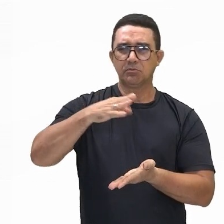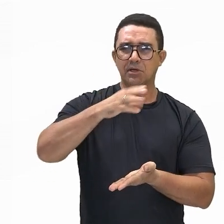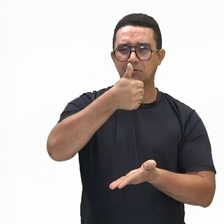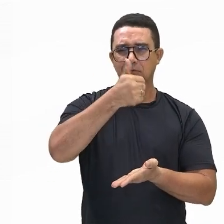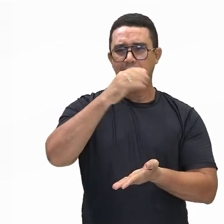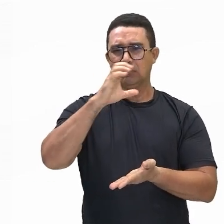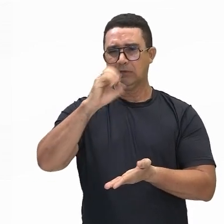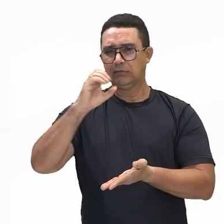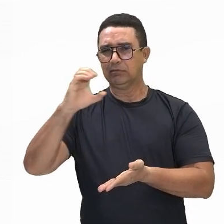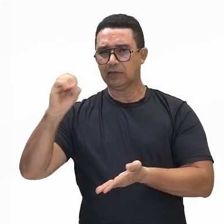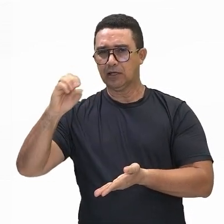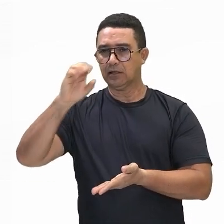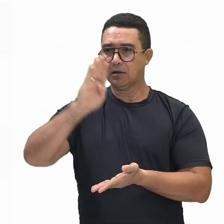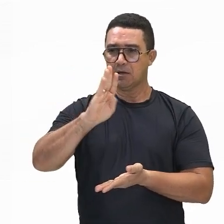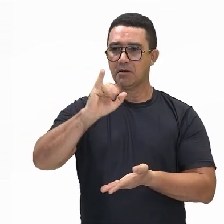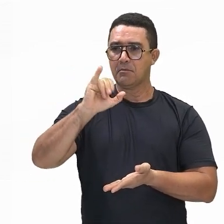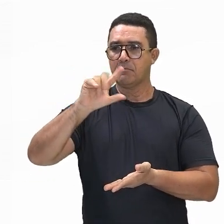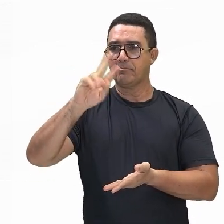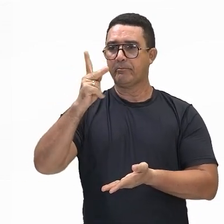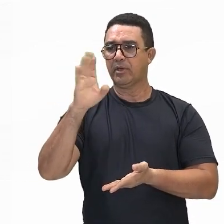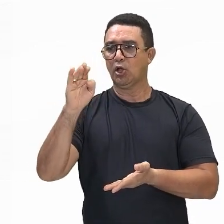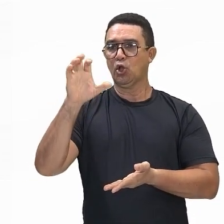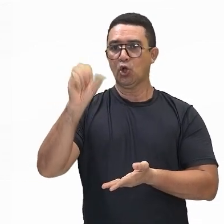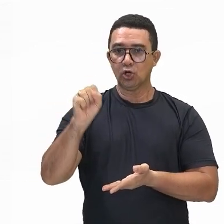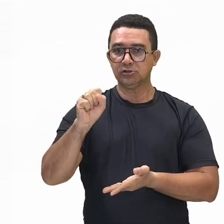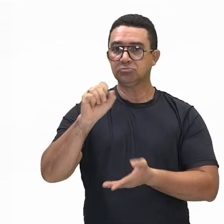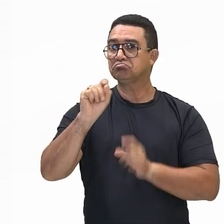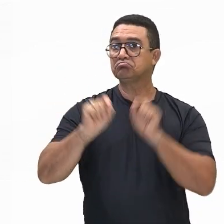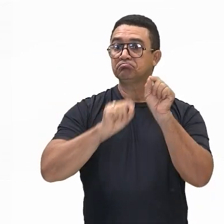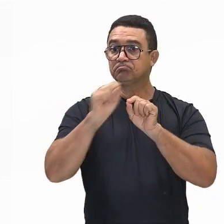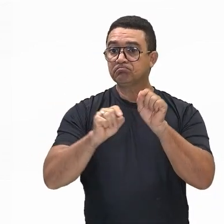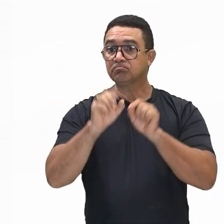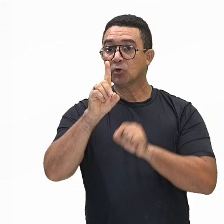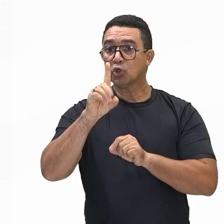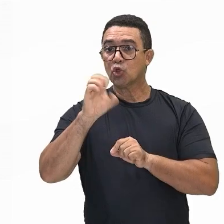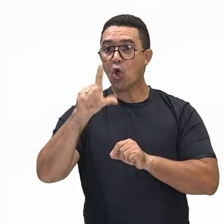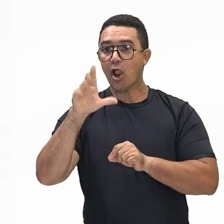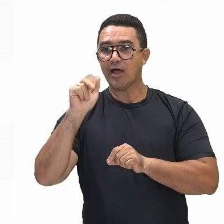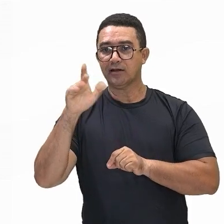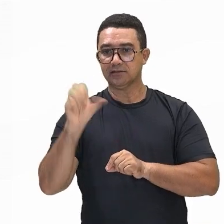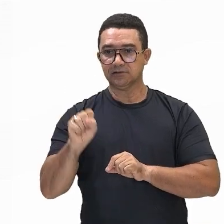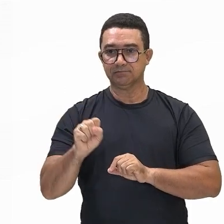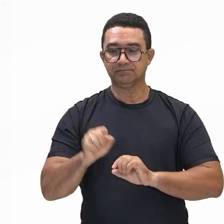de 100 bilhões de dólares.